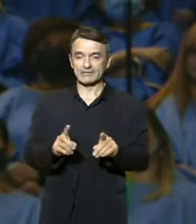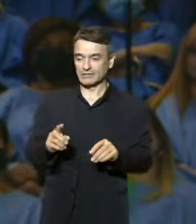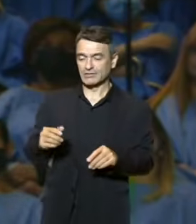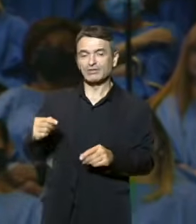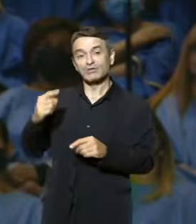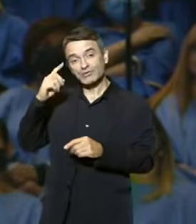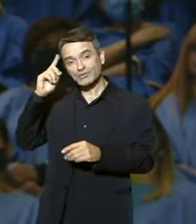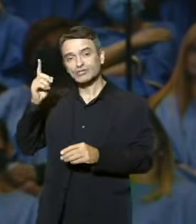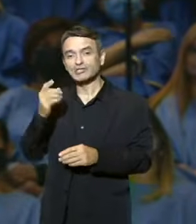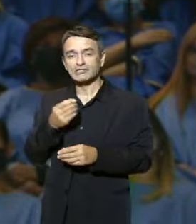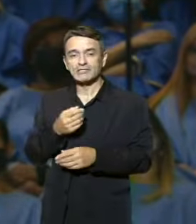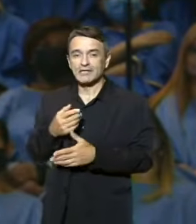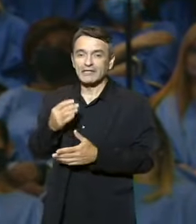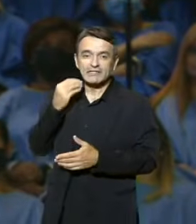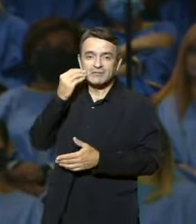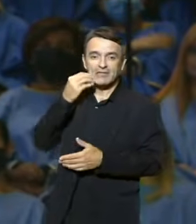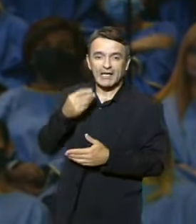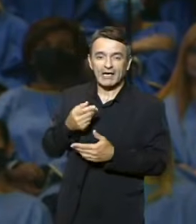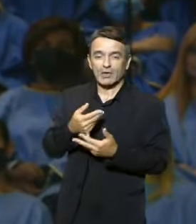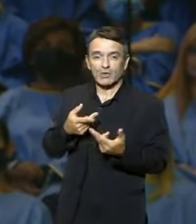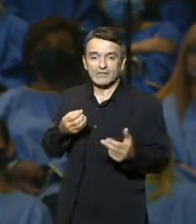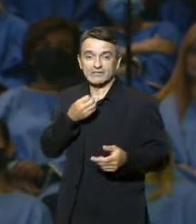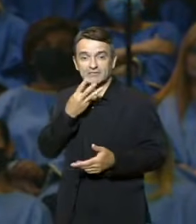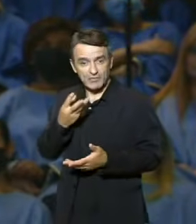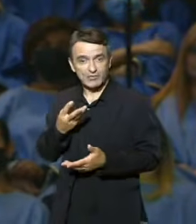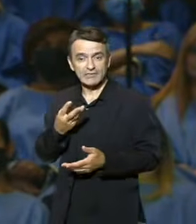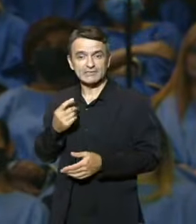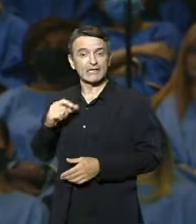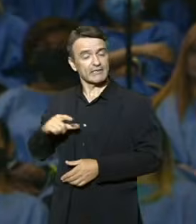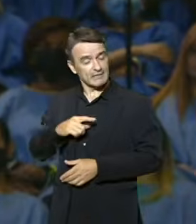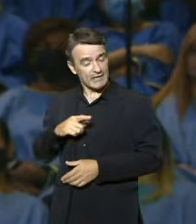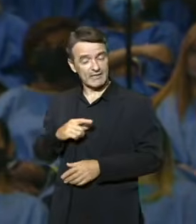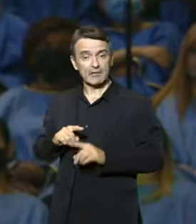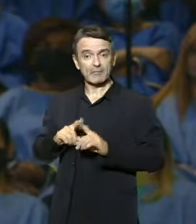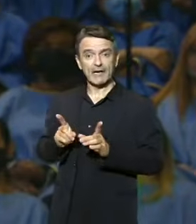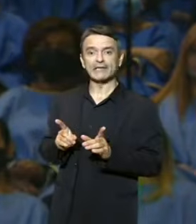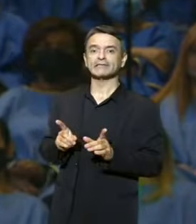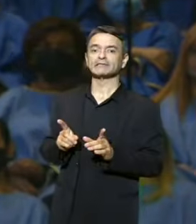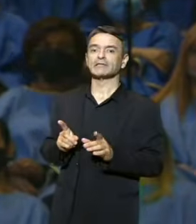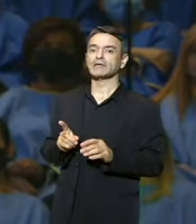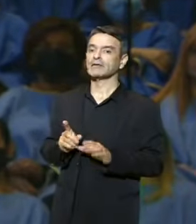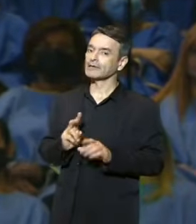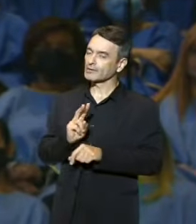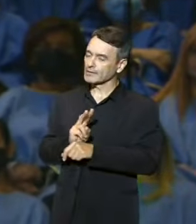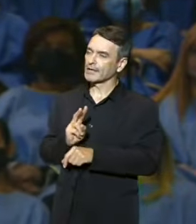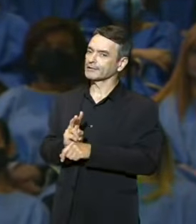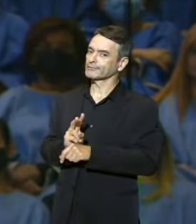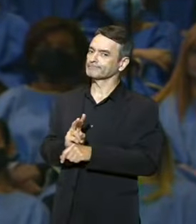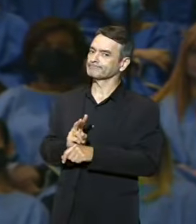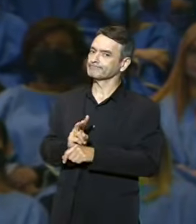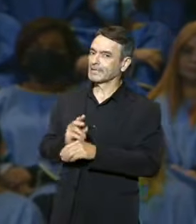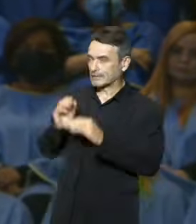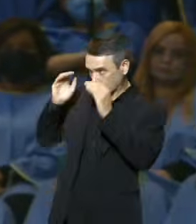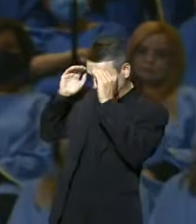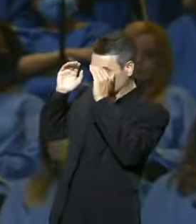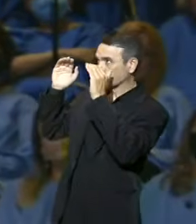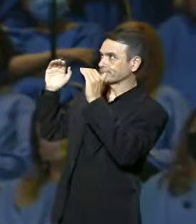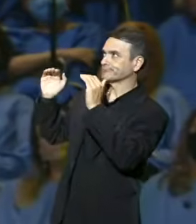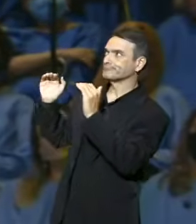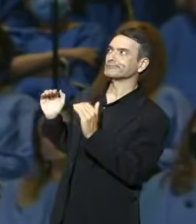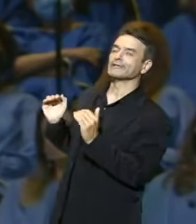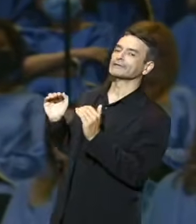Mas cuidado para não se rebelar contra o projeto de Deus para a tua vida. Segundo